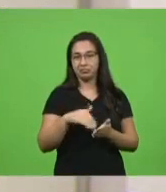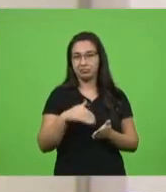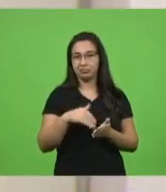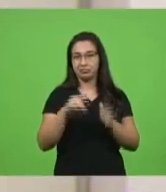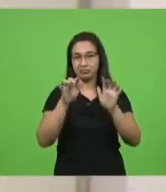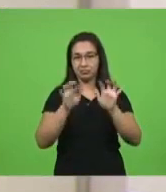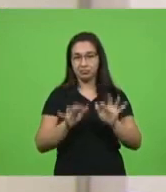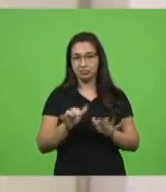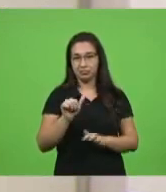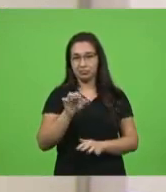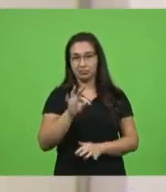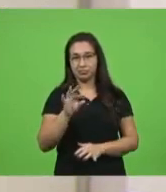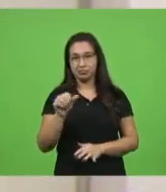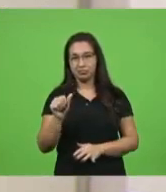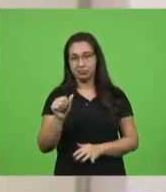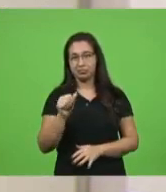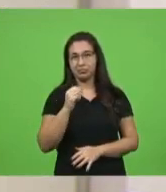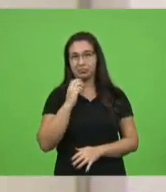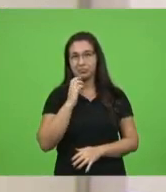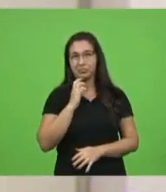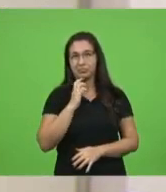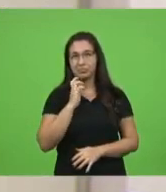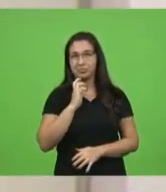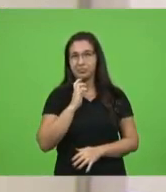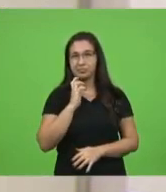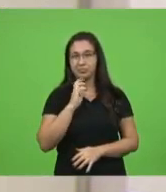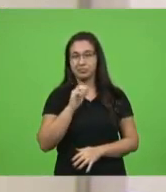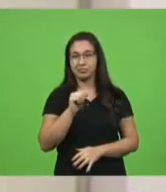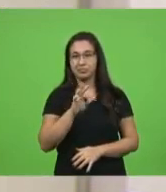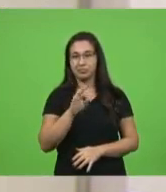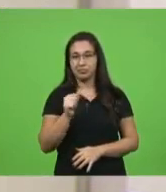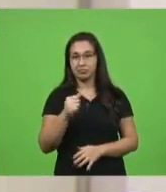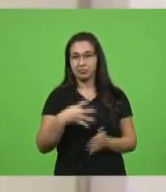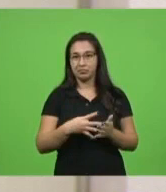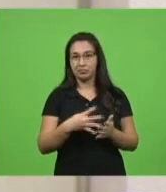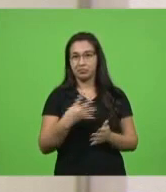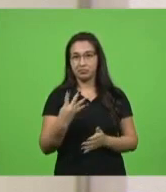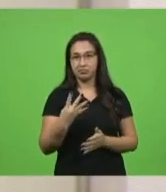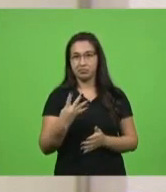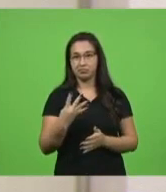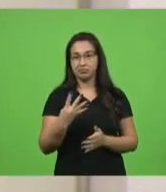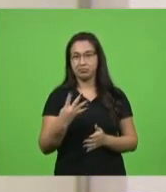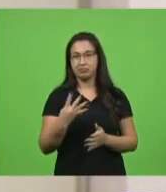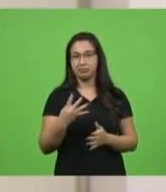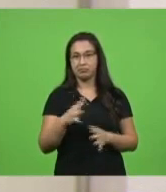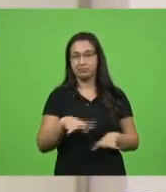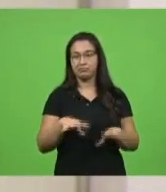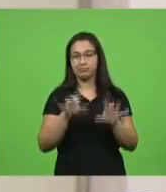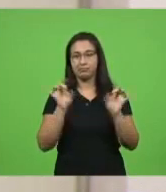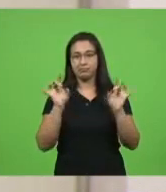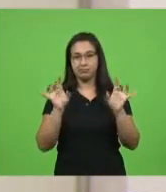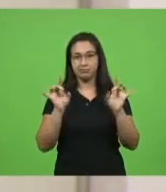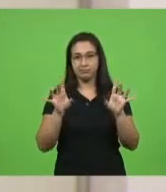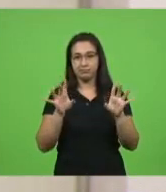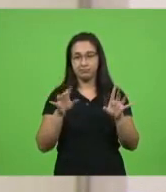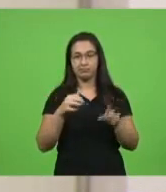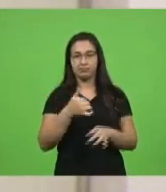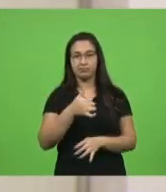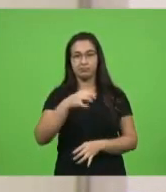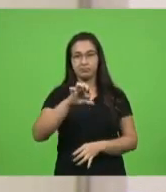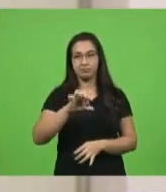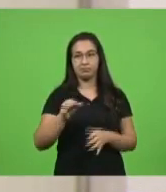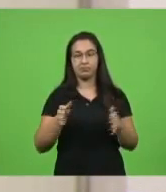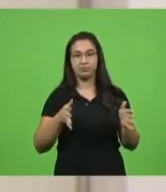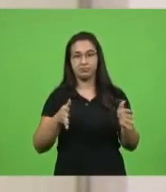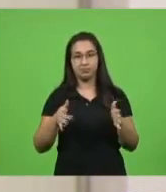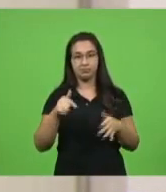lavrei a presente ata. Ata da quarta sessão especial da terceira sessão legislativa da 19ª legislatura